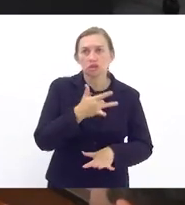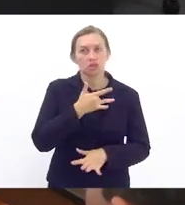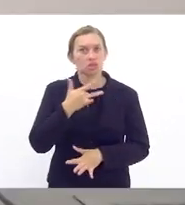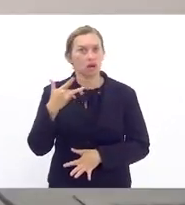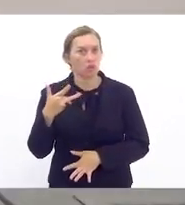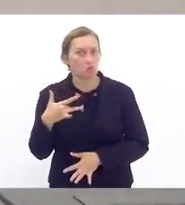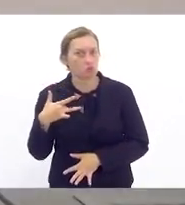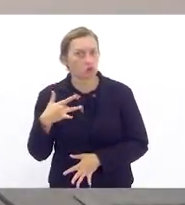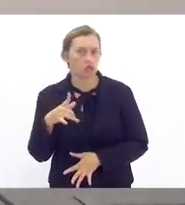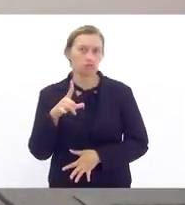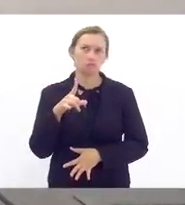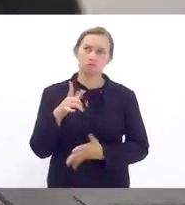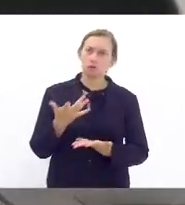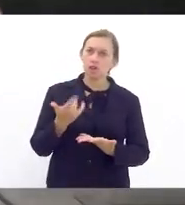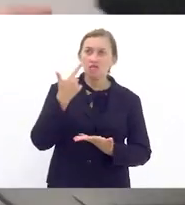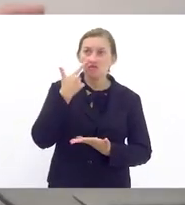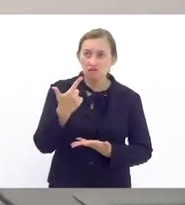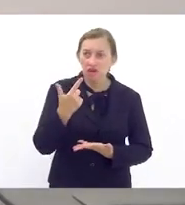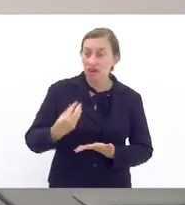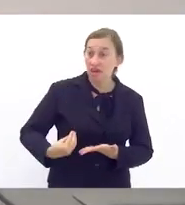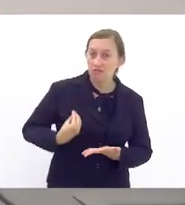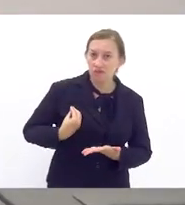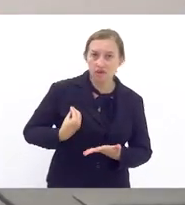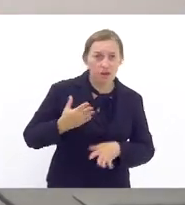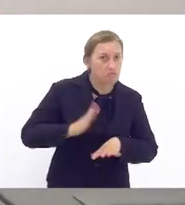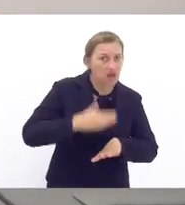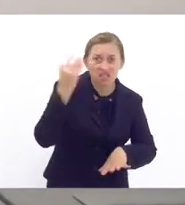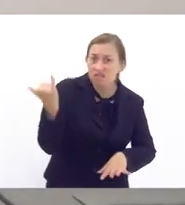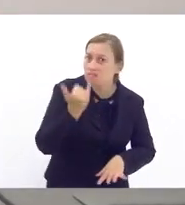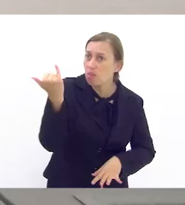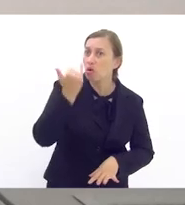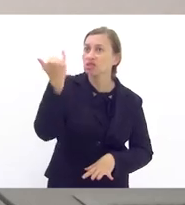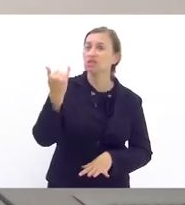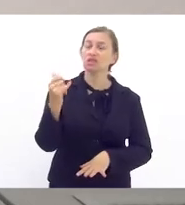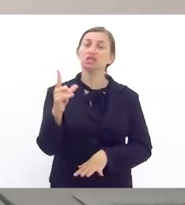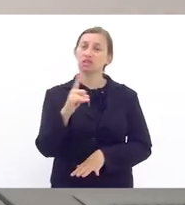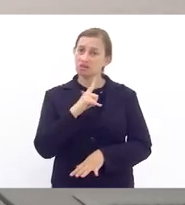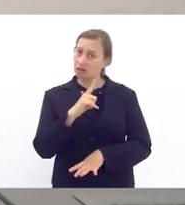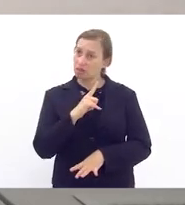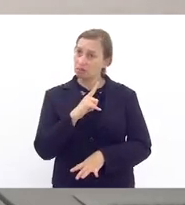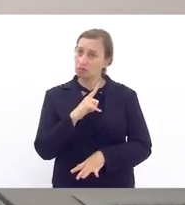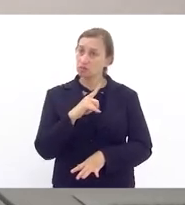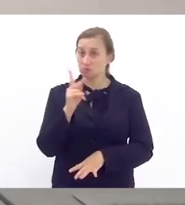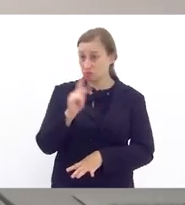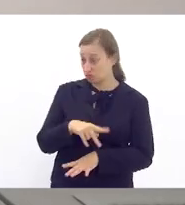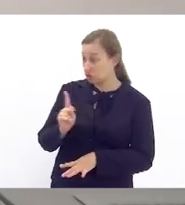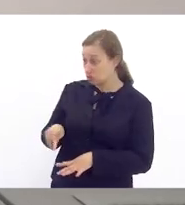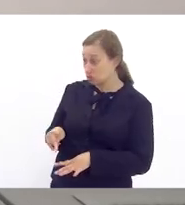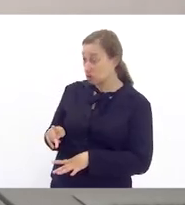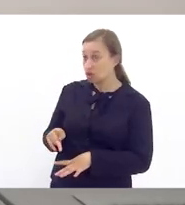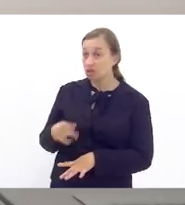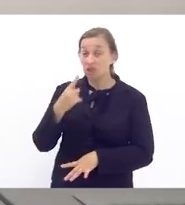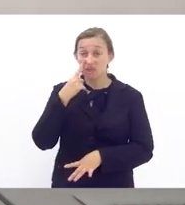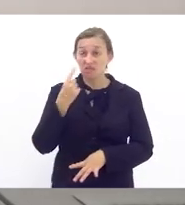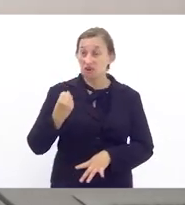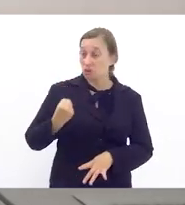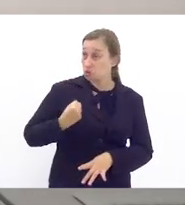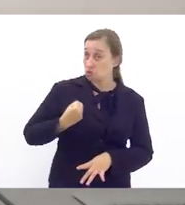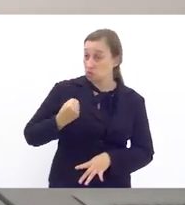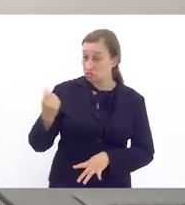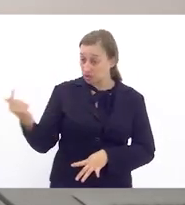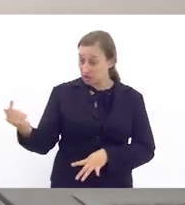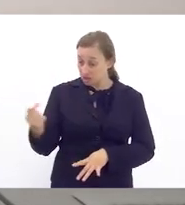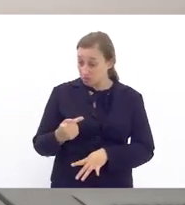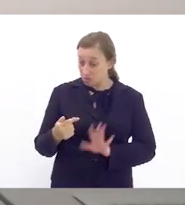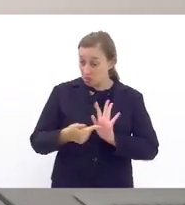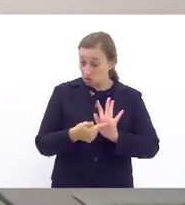saúde, visto que a vida é o bem mais precioso que nós temos, professor. Você traz alguns números aqui, e eu estava